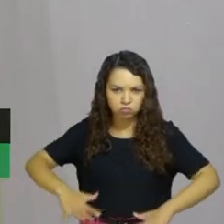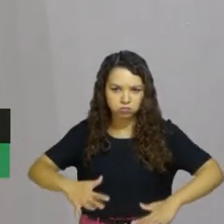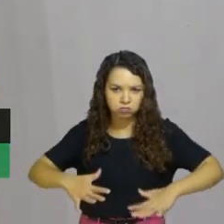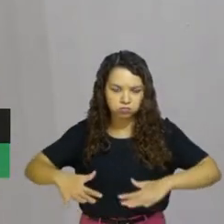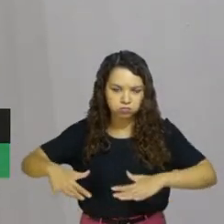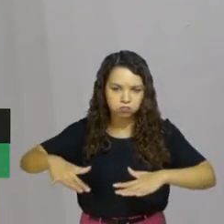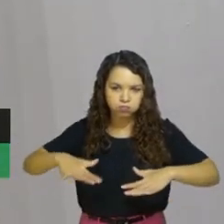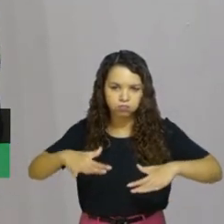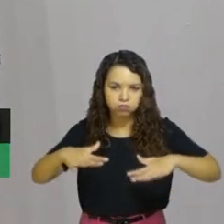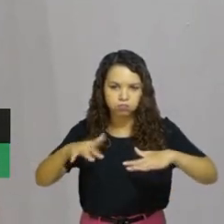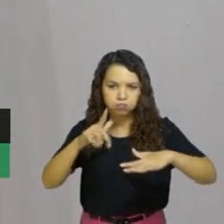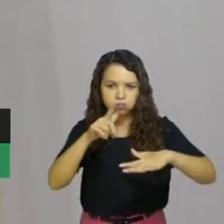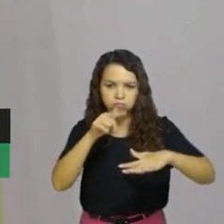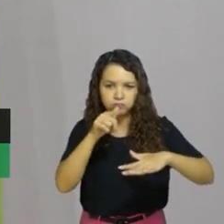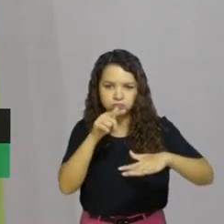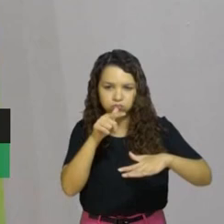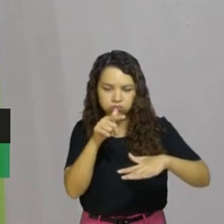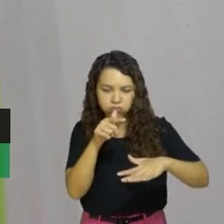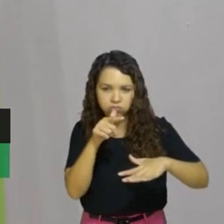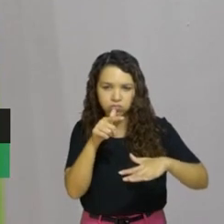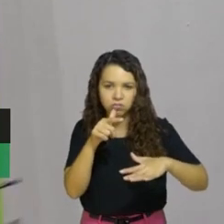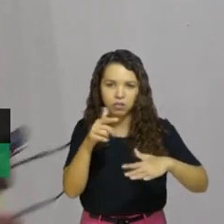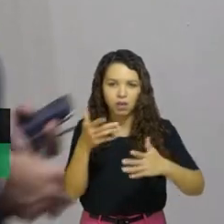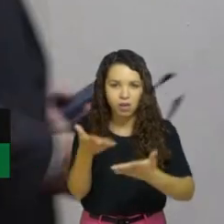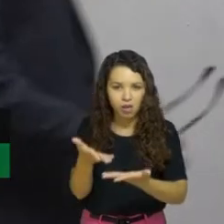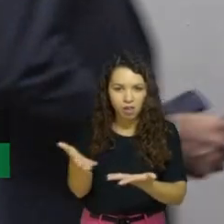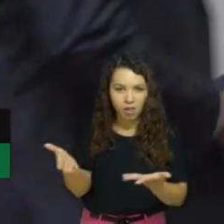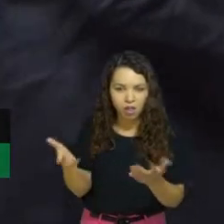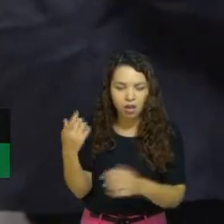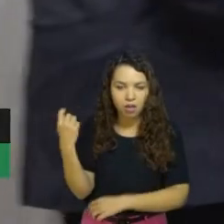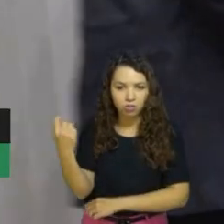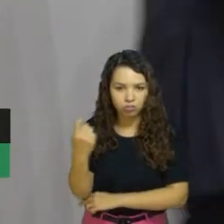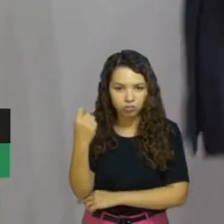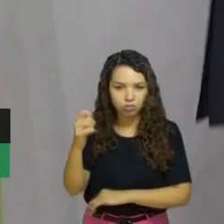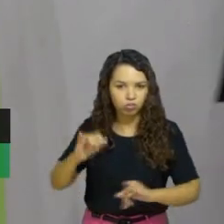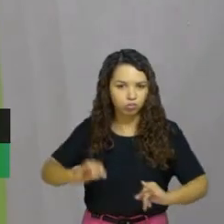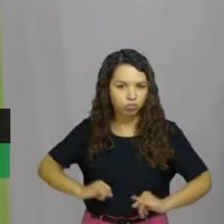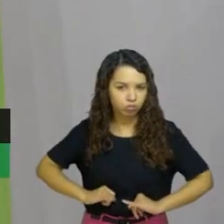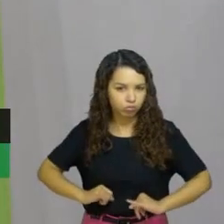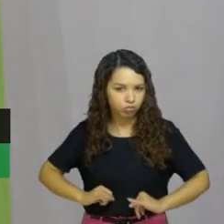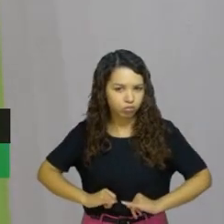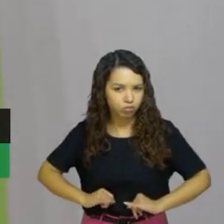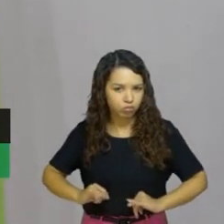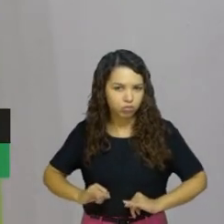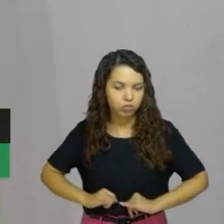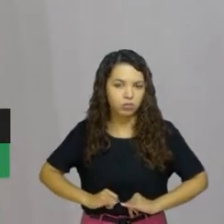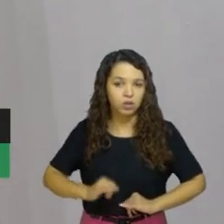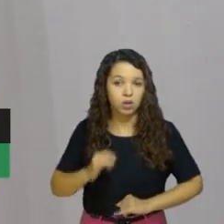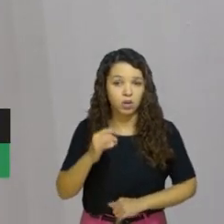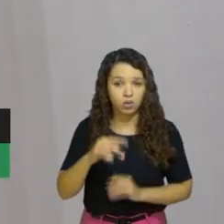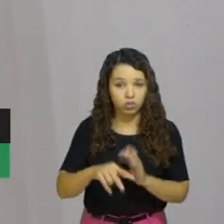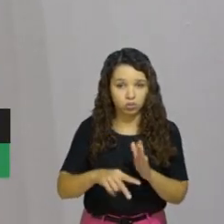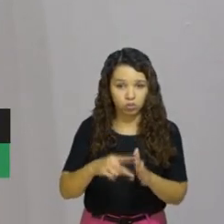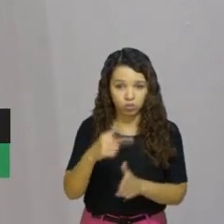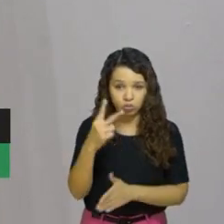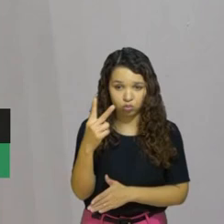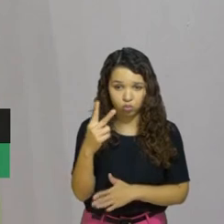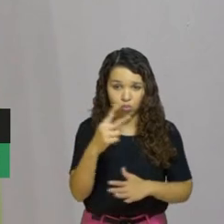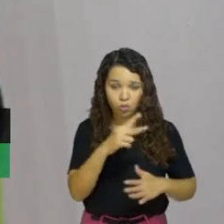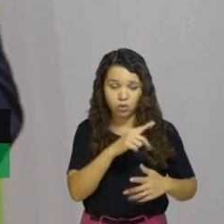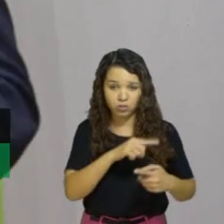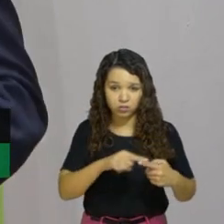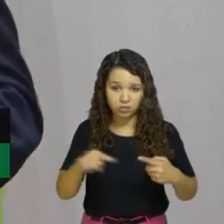que castigam o Rio Grande do Sul, há mais de 2 semanas,